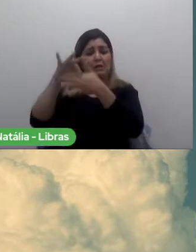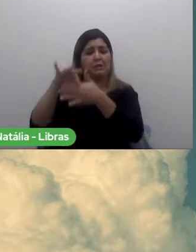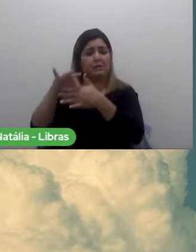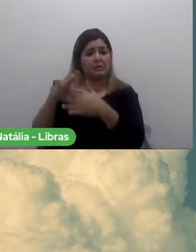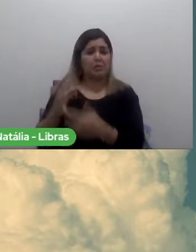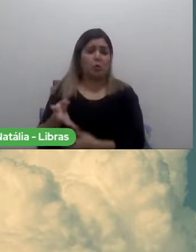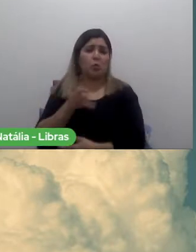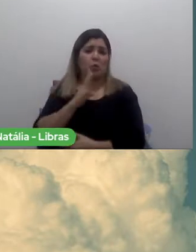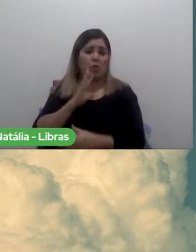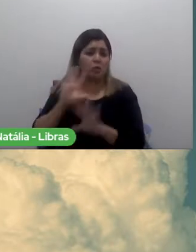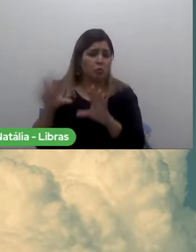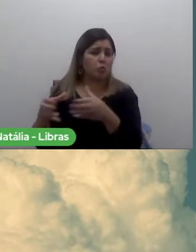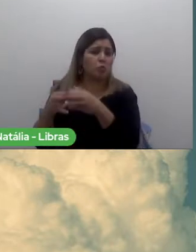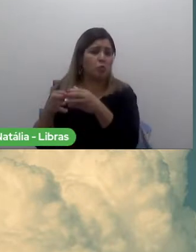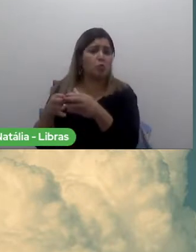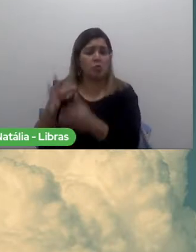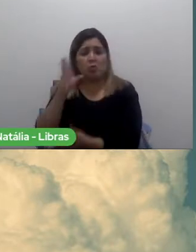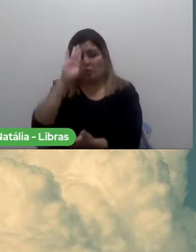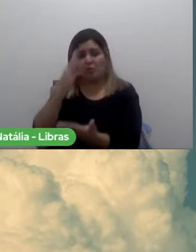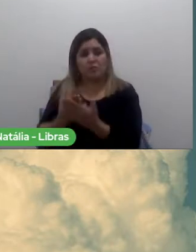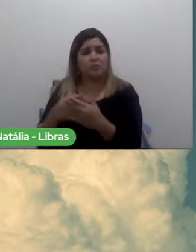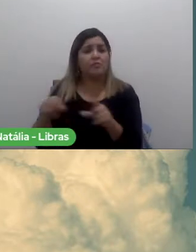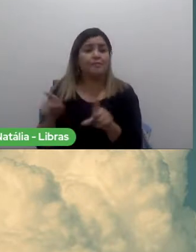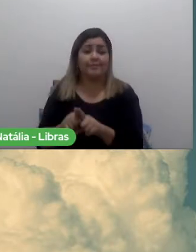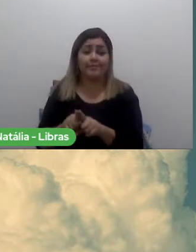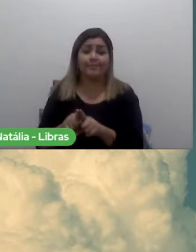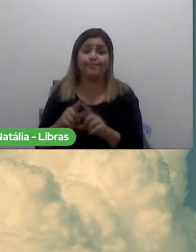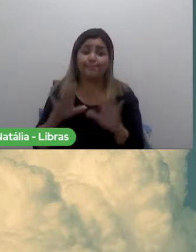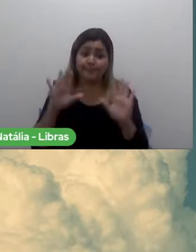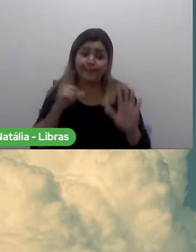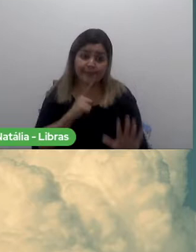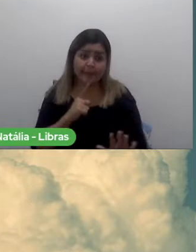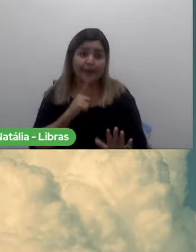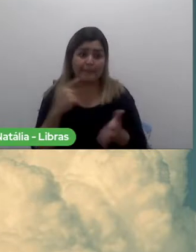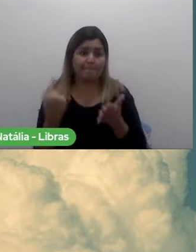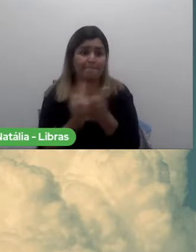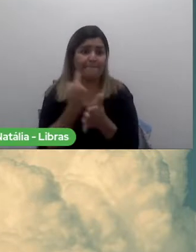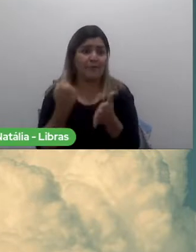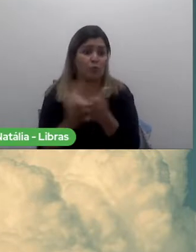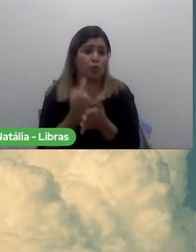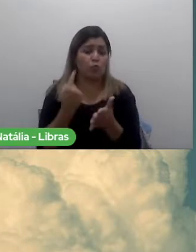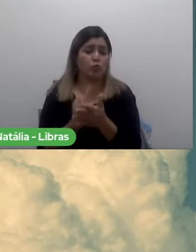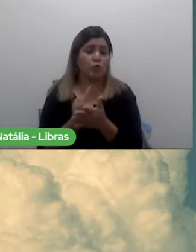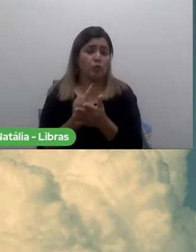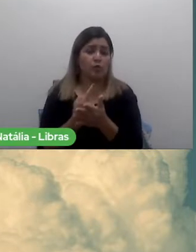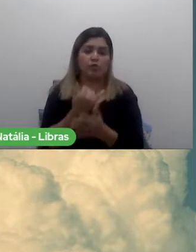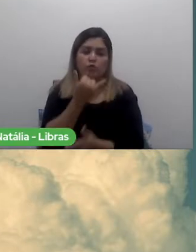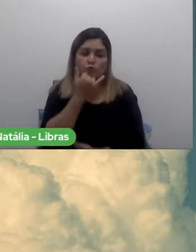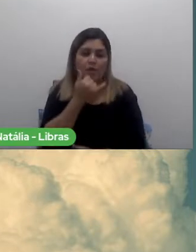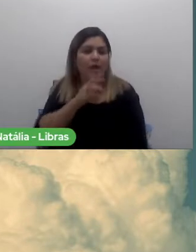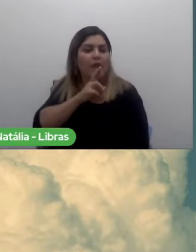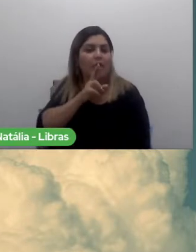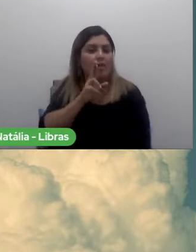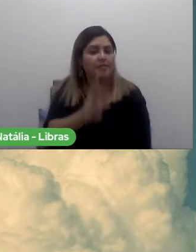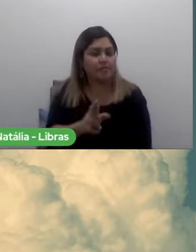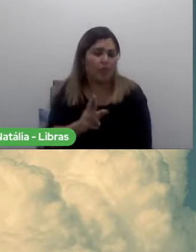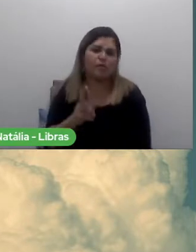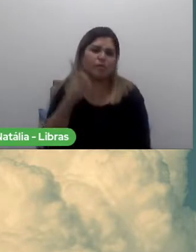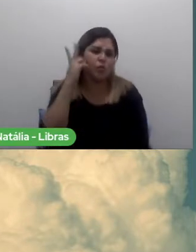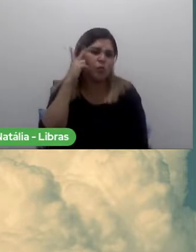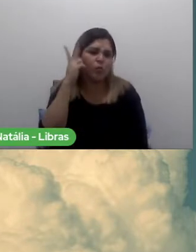pessoas do time, tá? Então, são algumas perguntas comuns, tá? Desculpa, algumas respostas comuns a essa